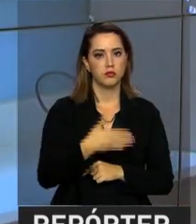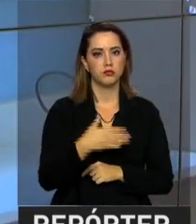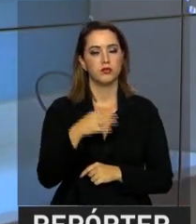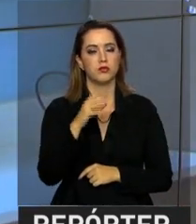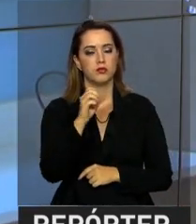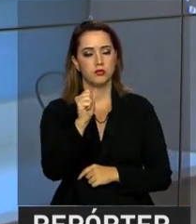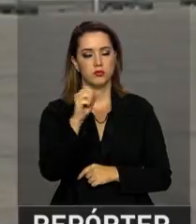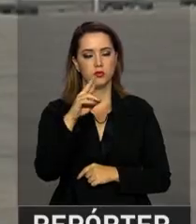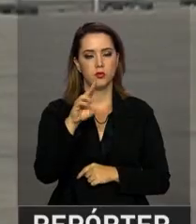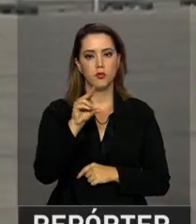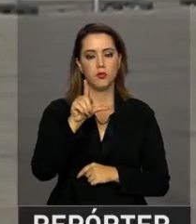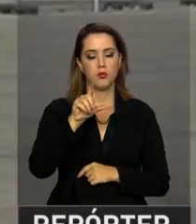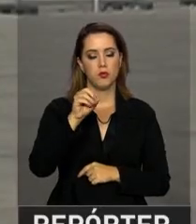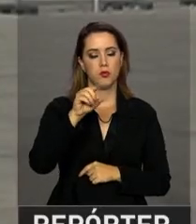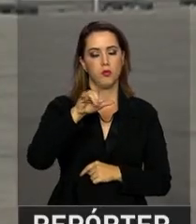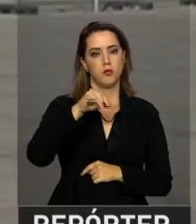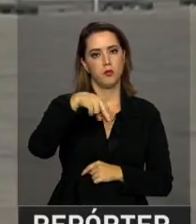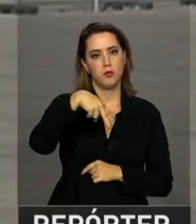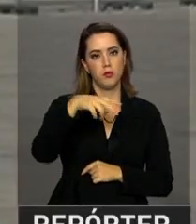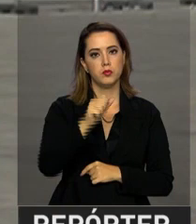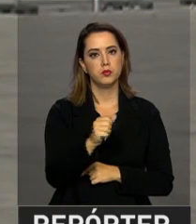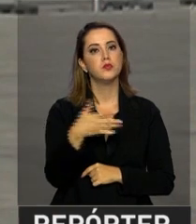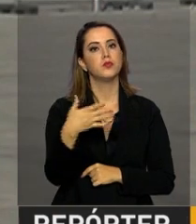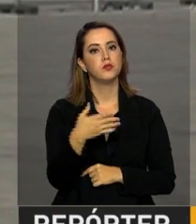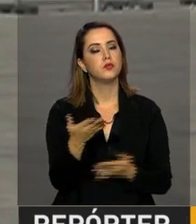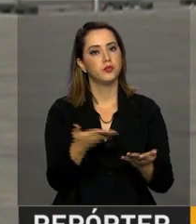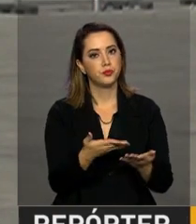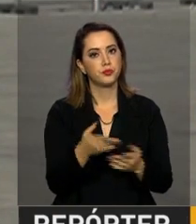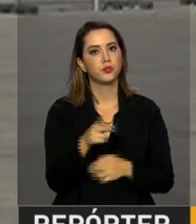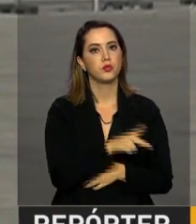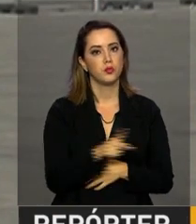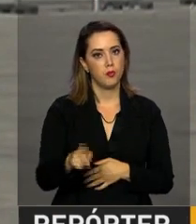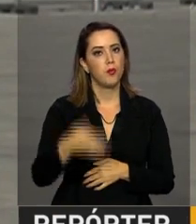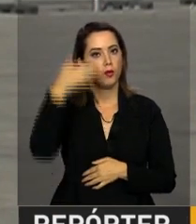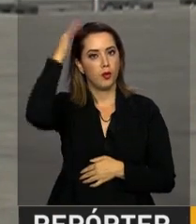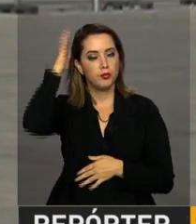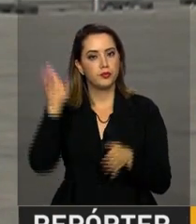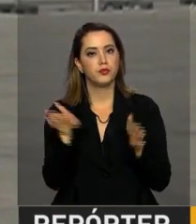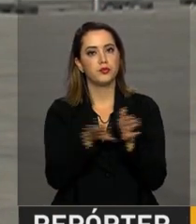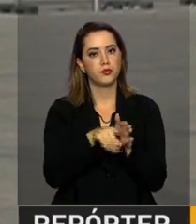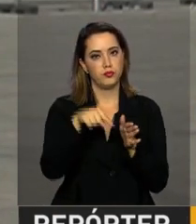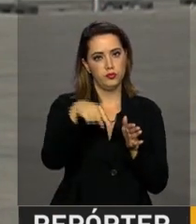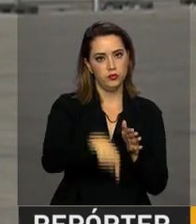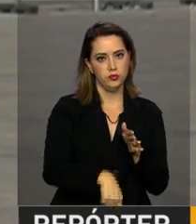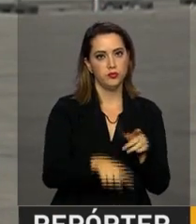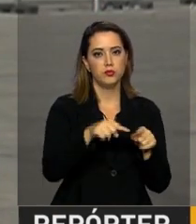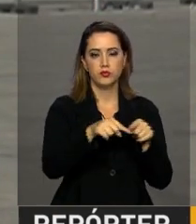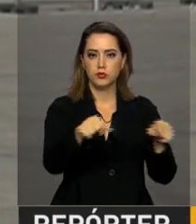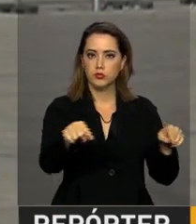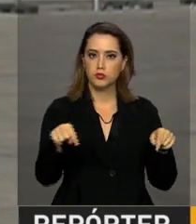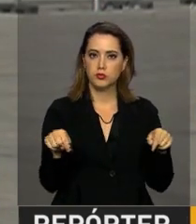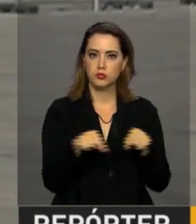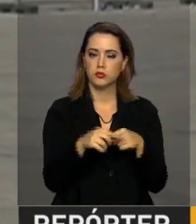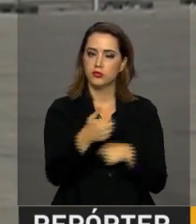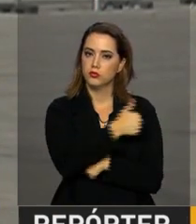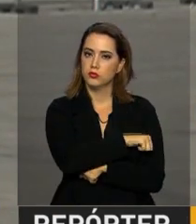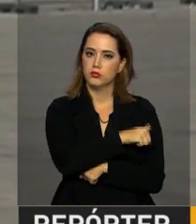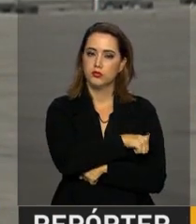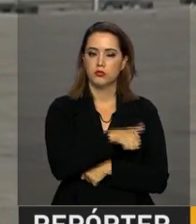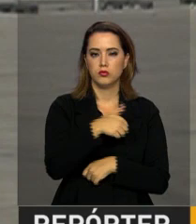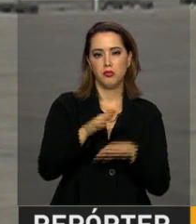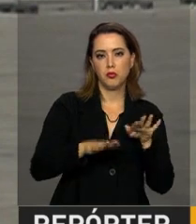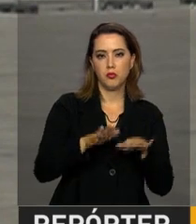pra gente o presidente em exercício Michel Temer chegou aqui ao Parque Olímpico da Barra da Tijuca por volta das